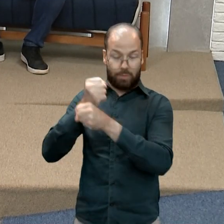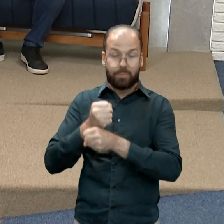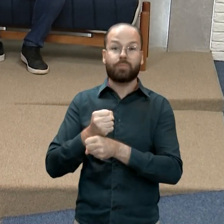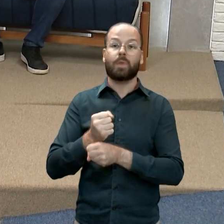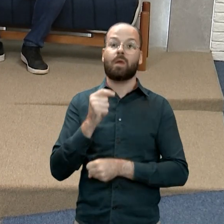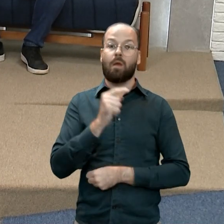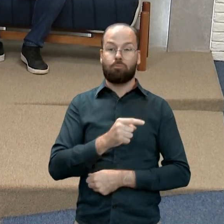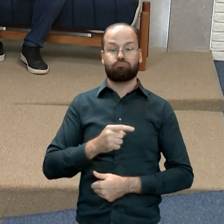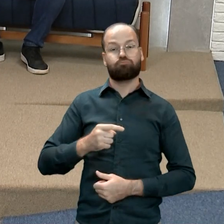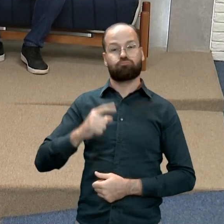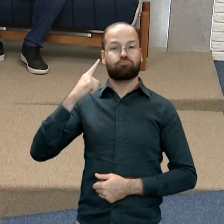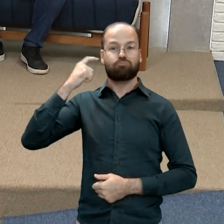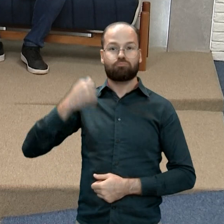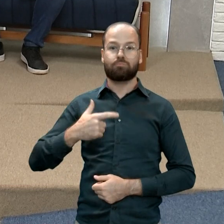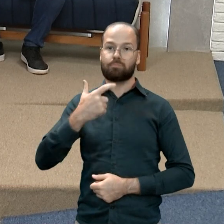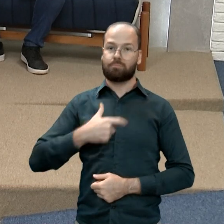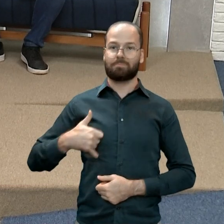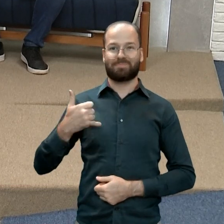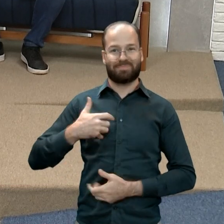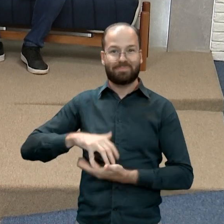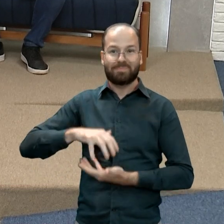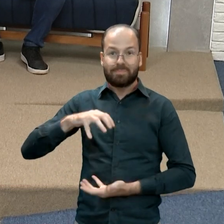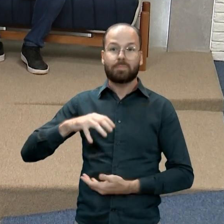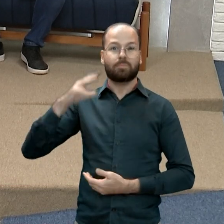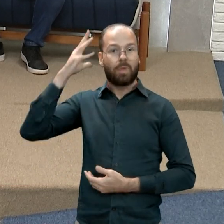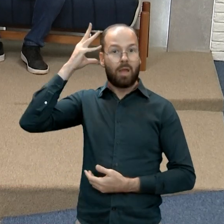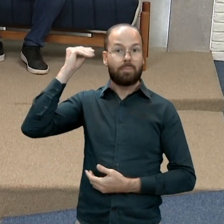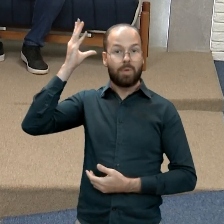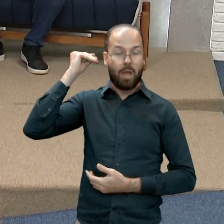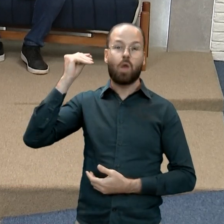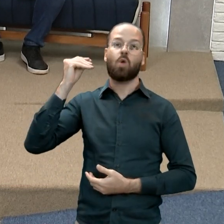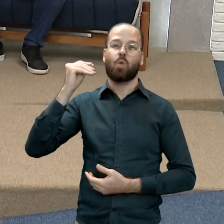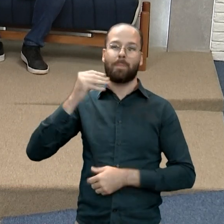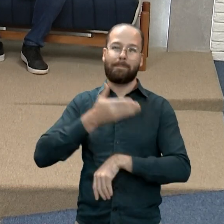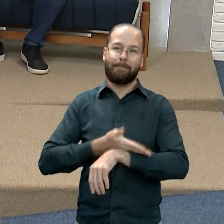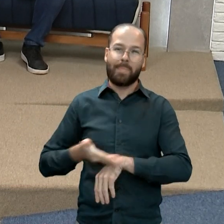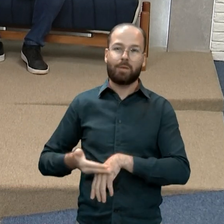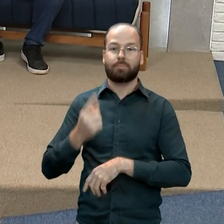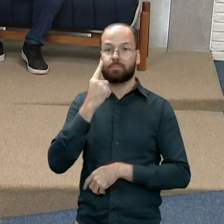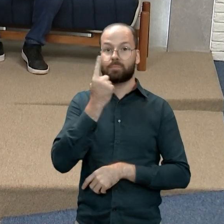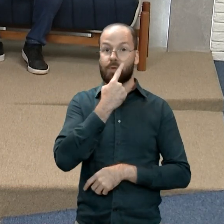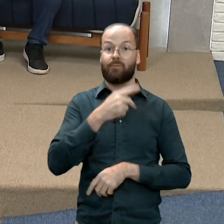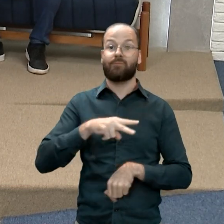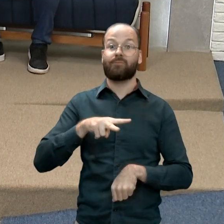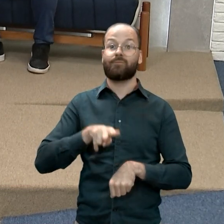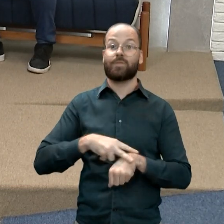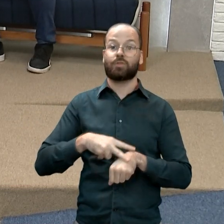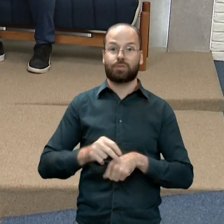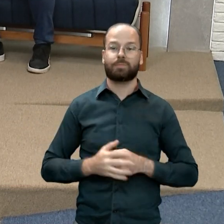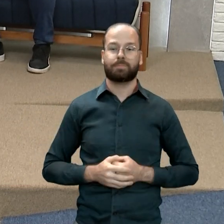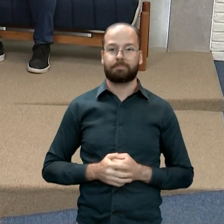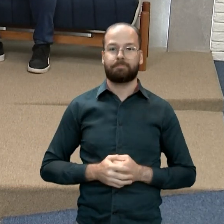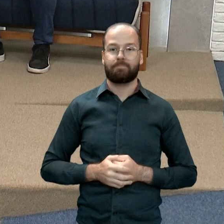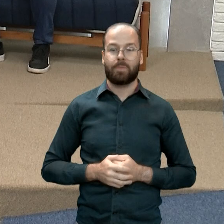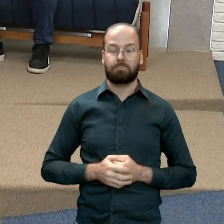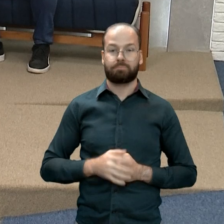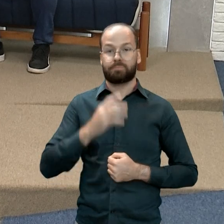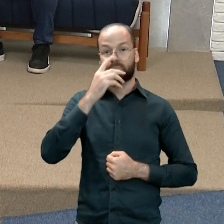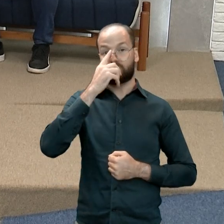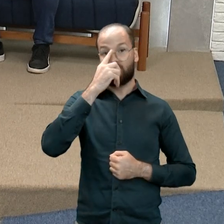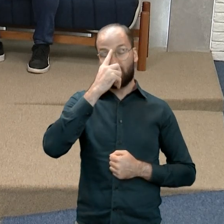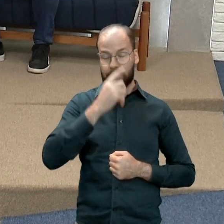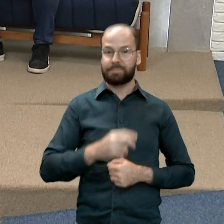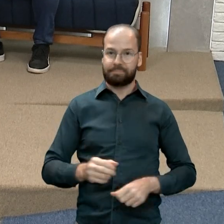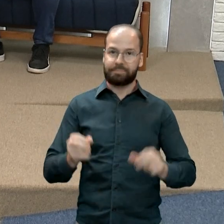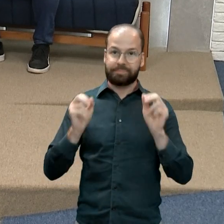idade, de pele clara e estatura média, com cabelos grisalhos e olhos verdes. Muito bem, então. Quais são as inovações,